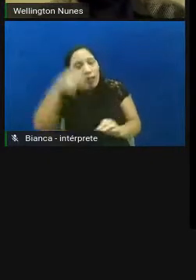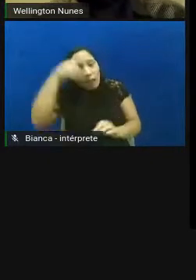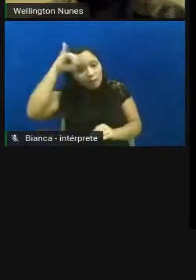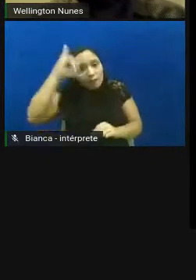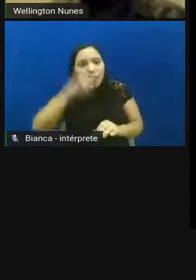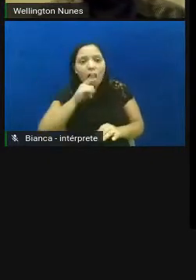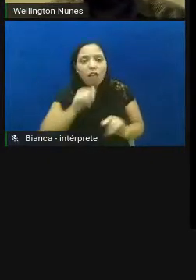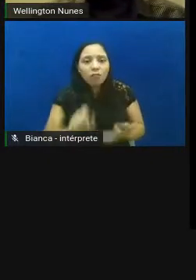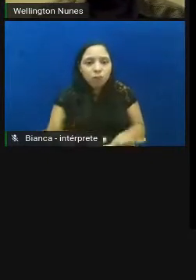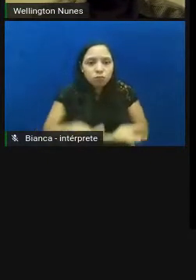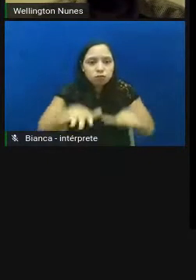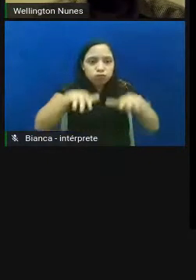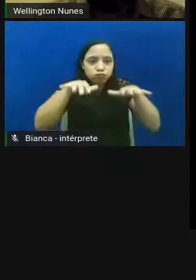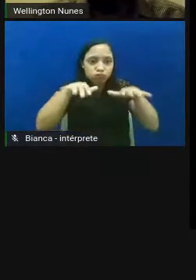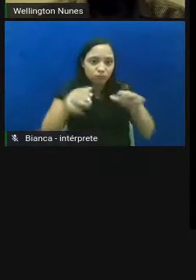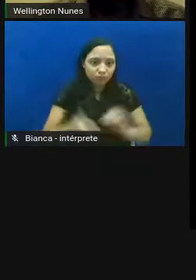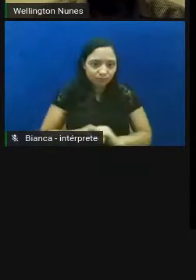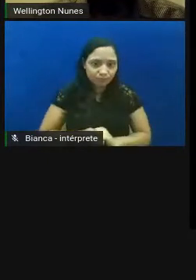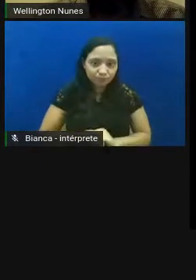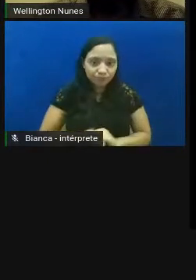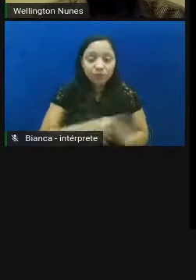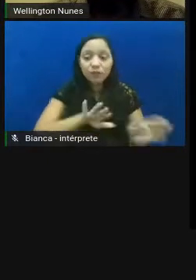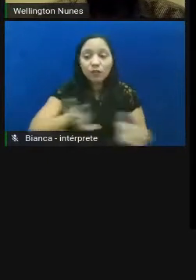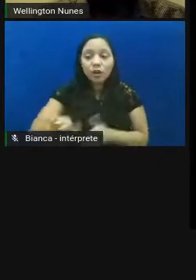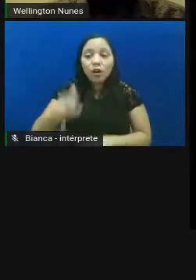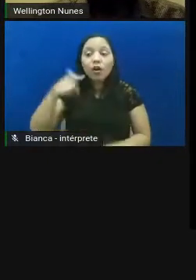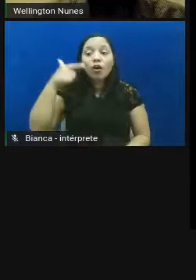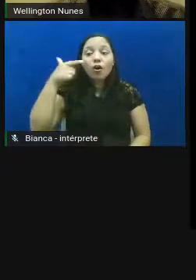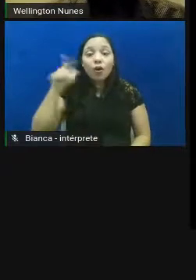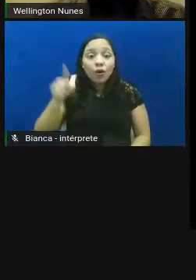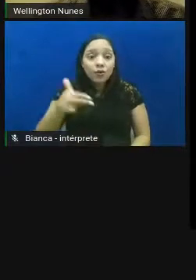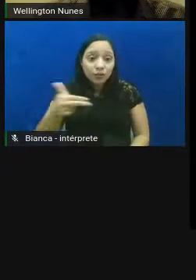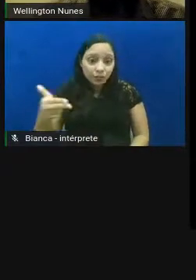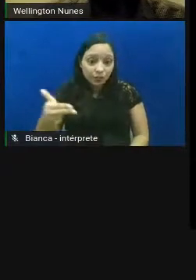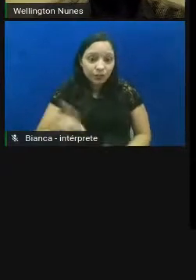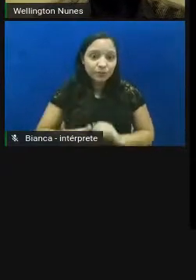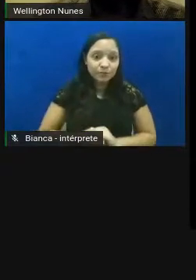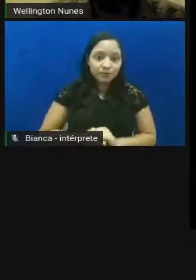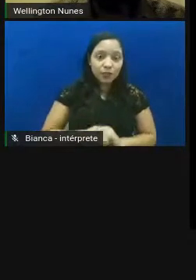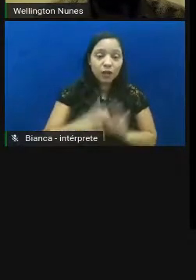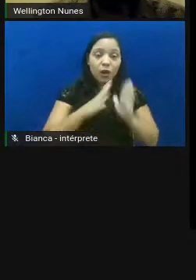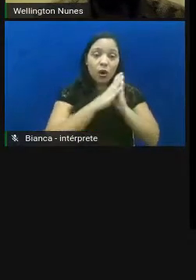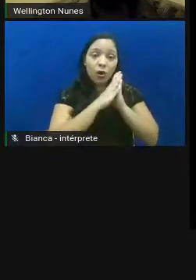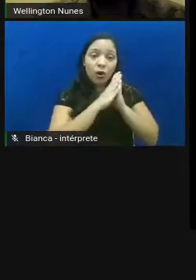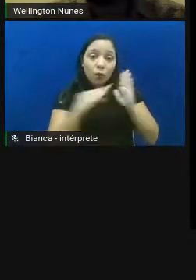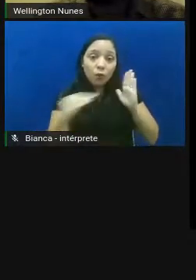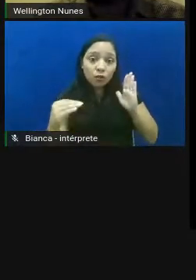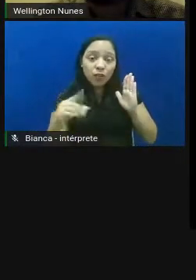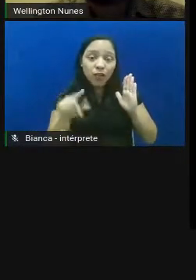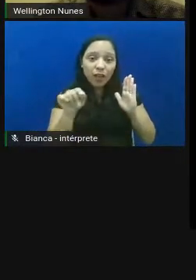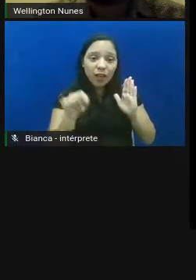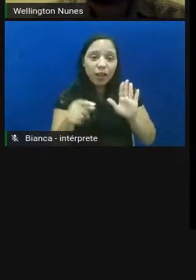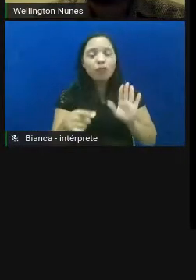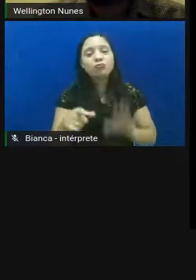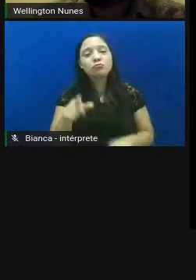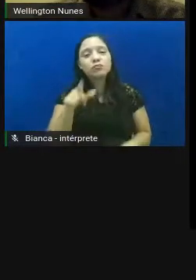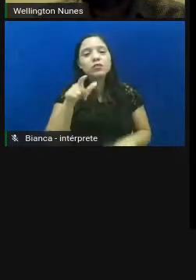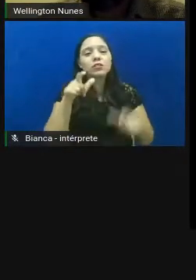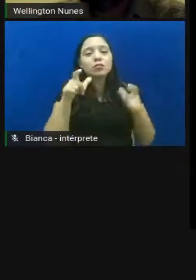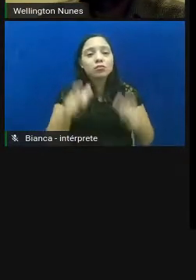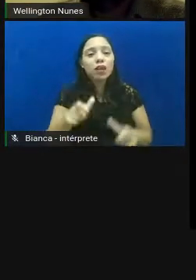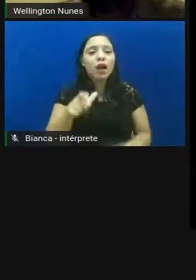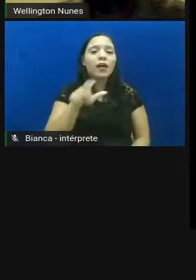Outro exemplo também aqui, né? Aqui nós temos o modelo digital de terreno aplicado aí na Ilha